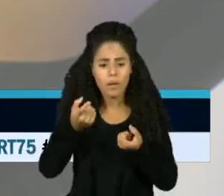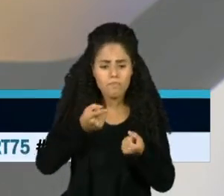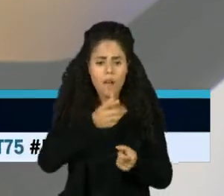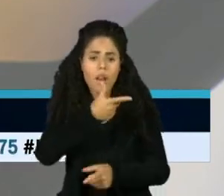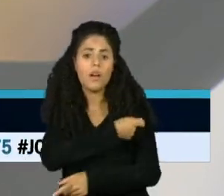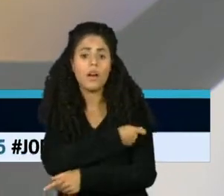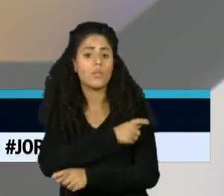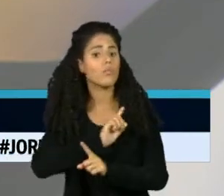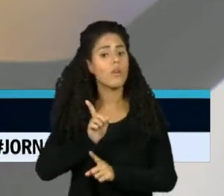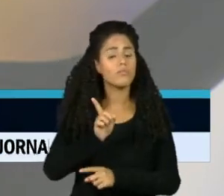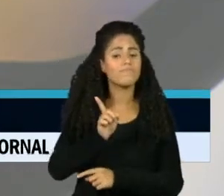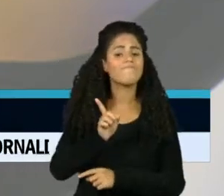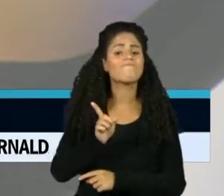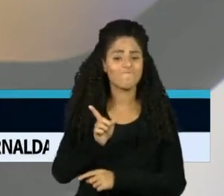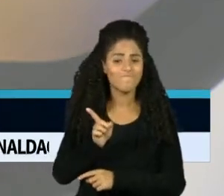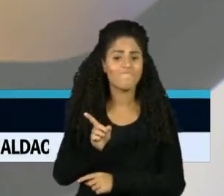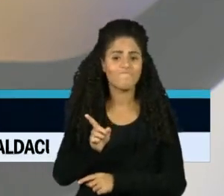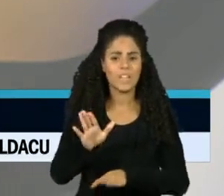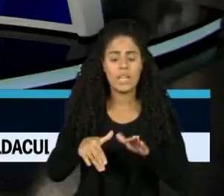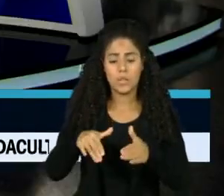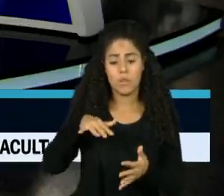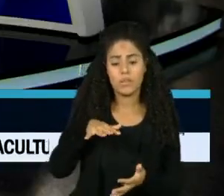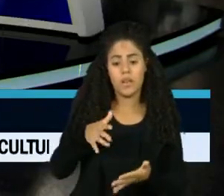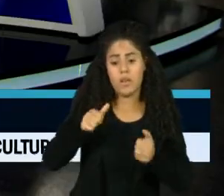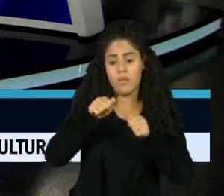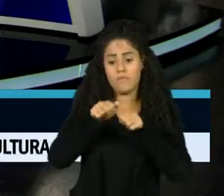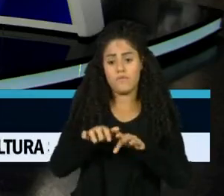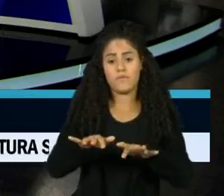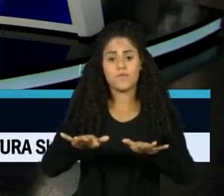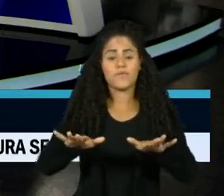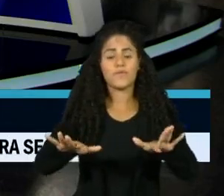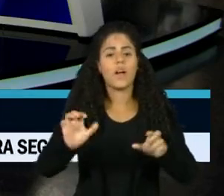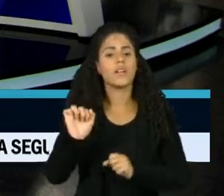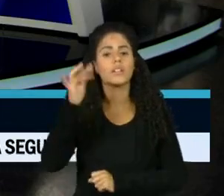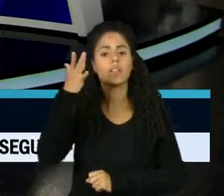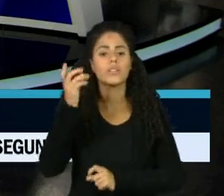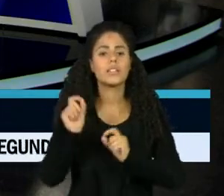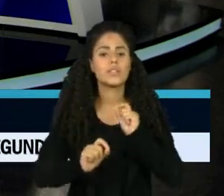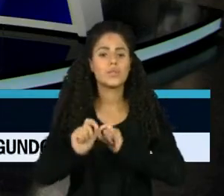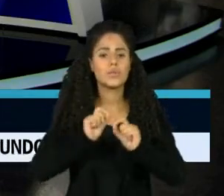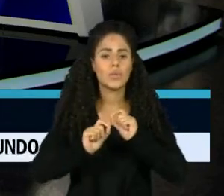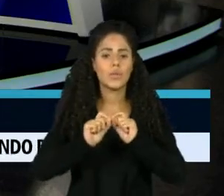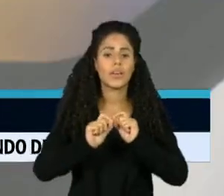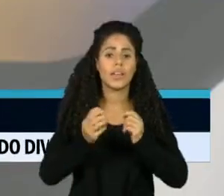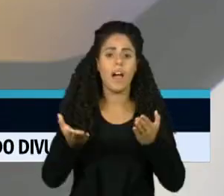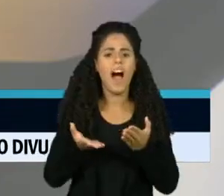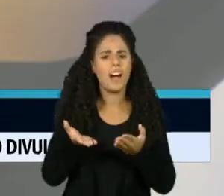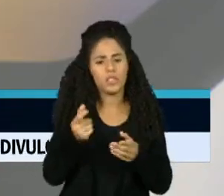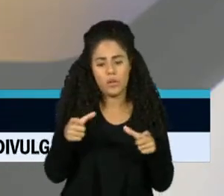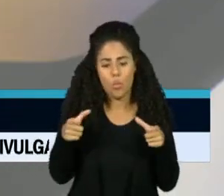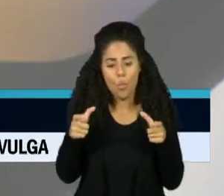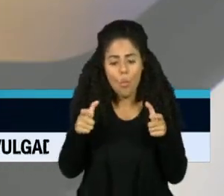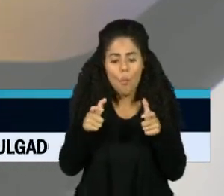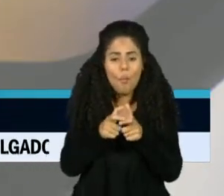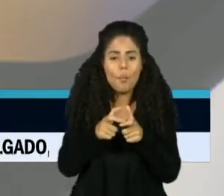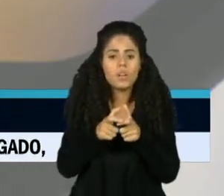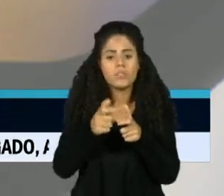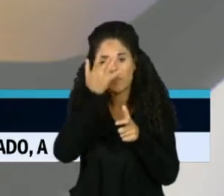uma designação, digamos, coletiva, que sempre também existiu, mas agora está muito forte. Só queria dizer uma